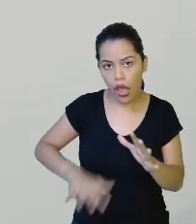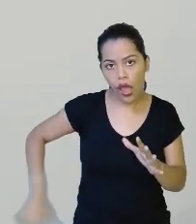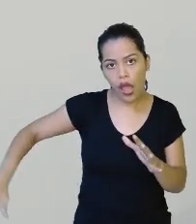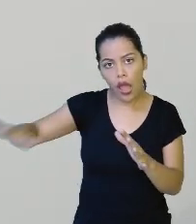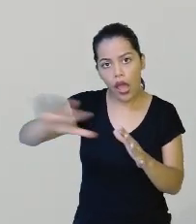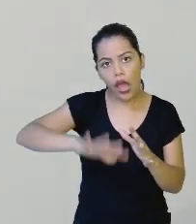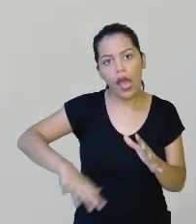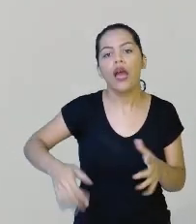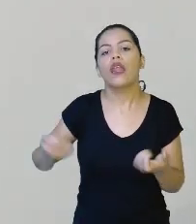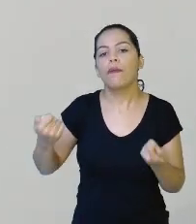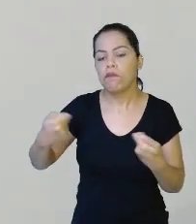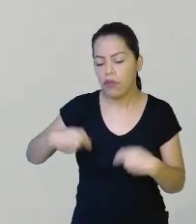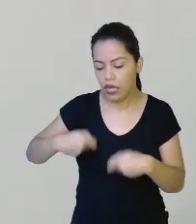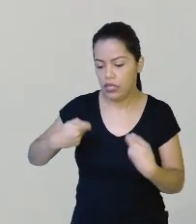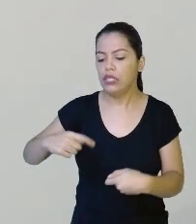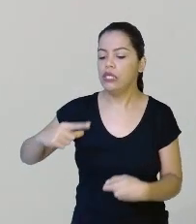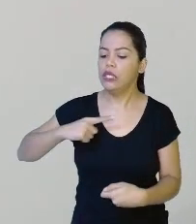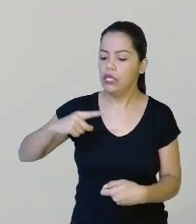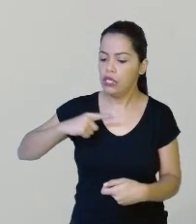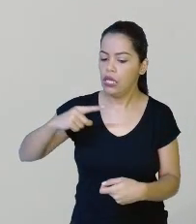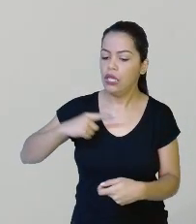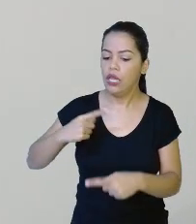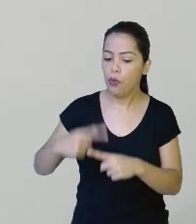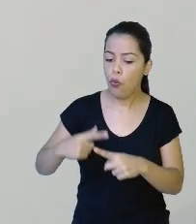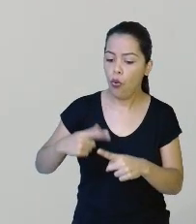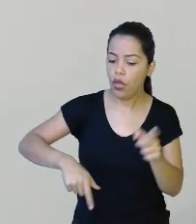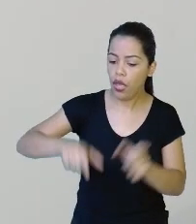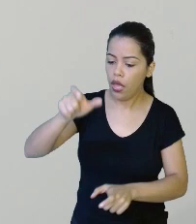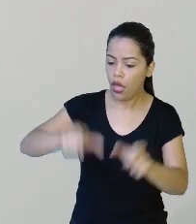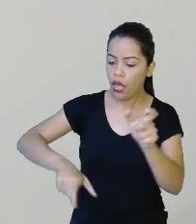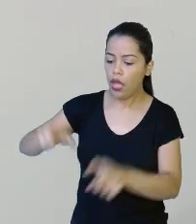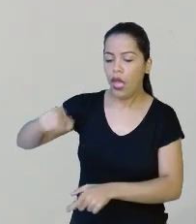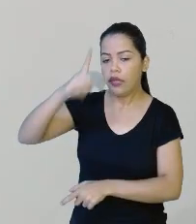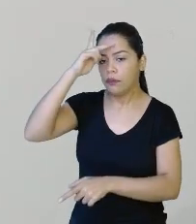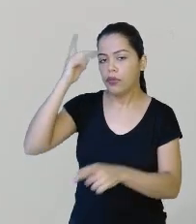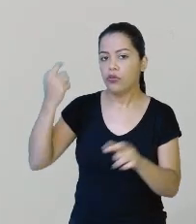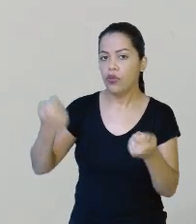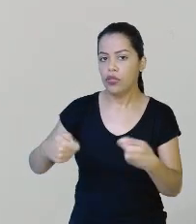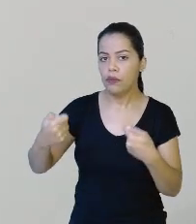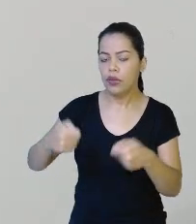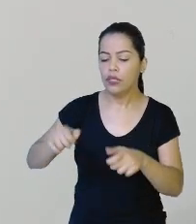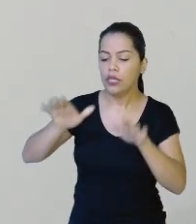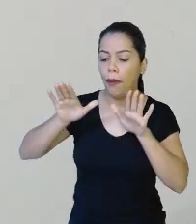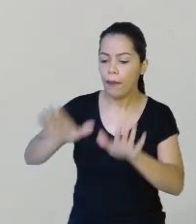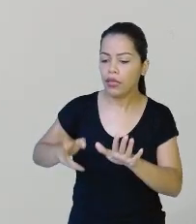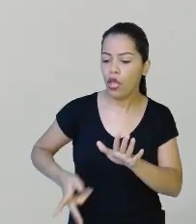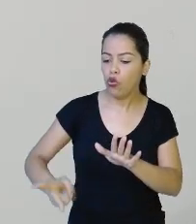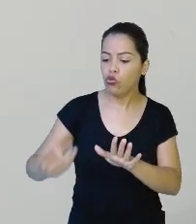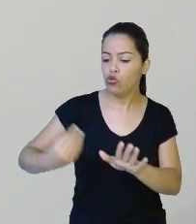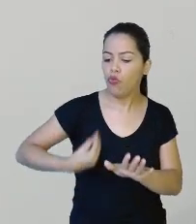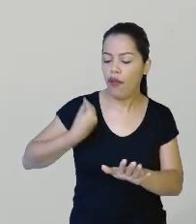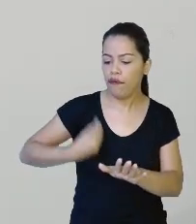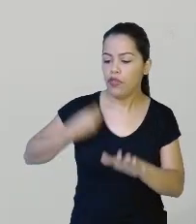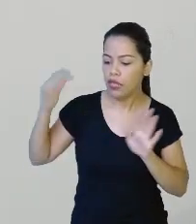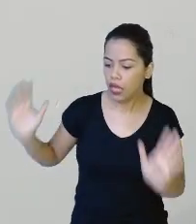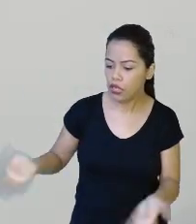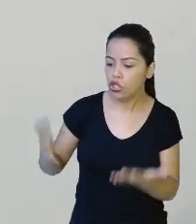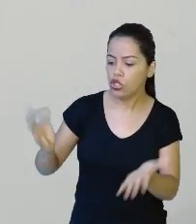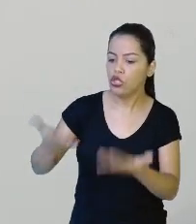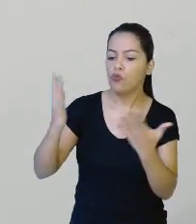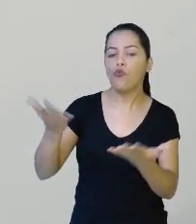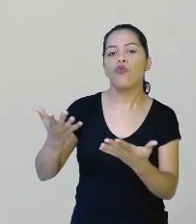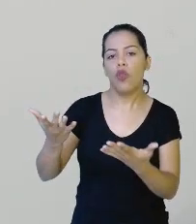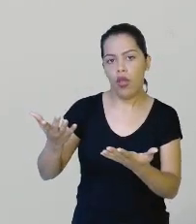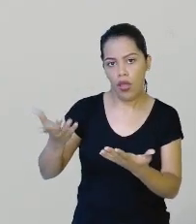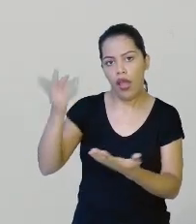seus habitantes consigam manter viva toda uma cultura e tradições que fazem parte da história do seu povo, ou